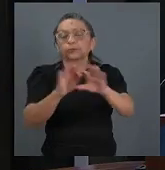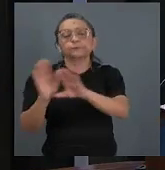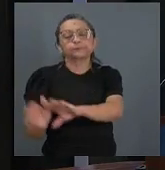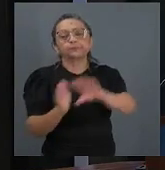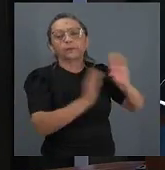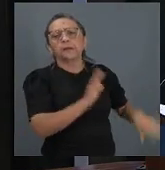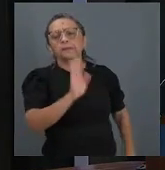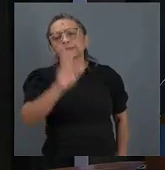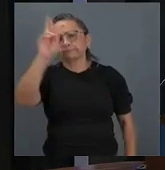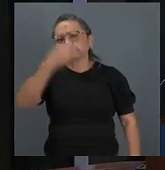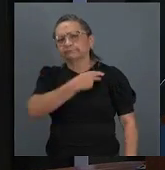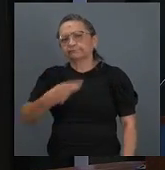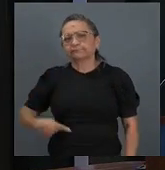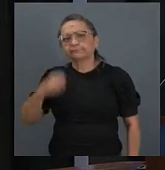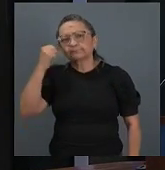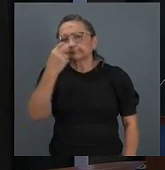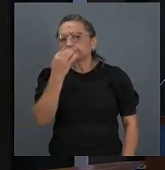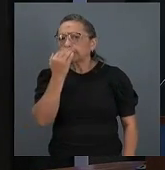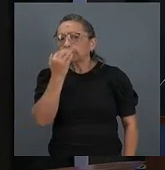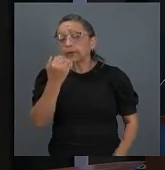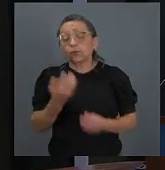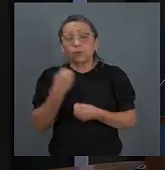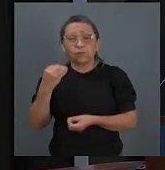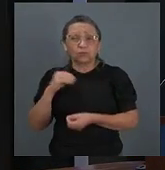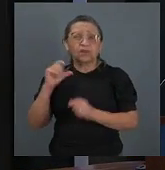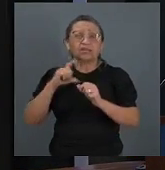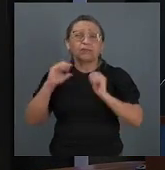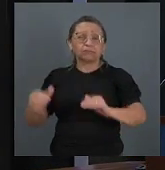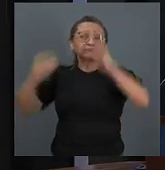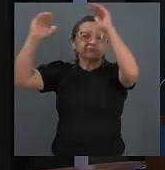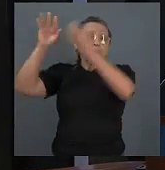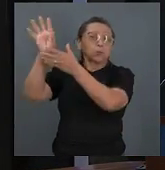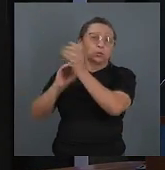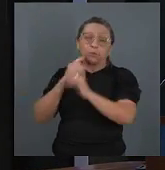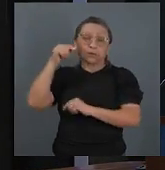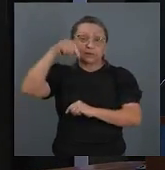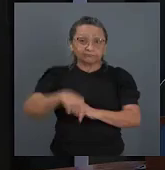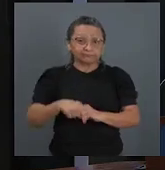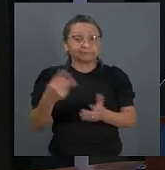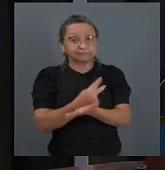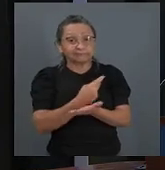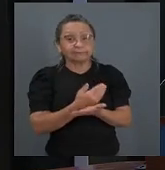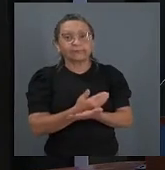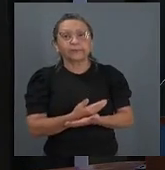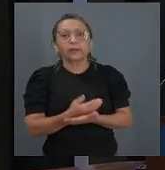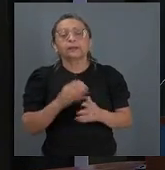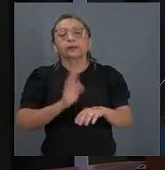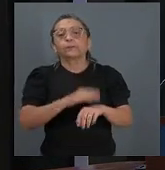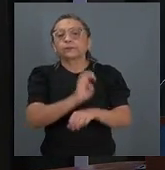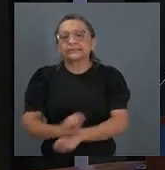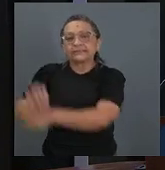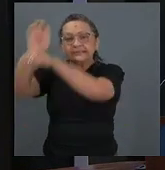presidente, como o exemplo não vem de cima, e lá embaixo a coisa começa a acontecer, né, nos estados